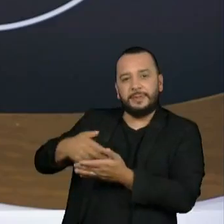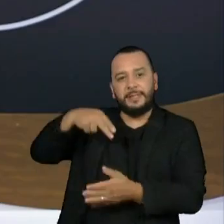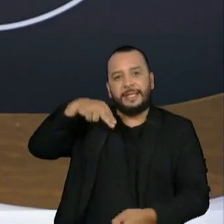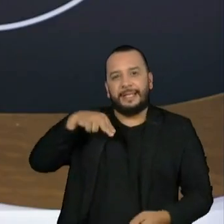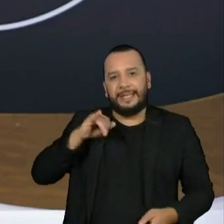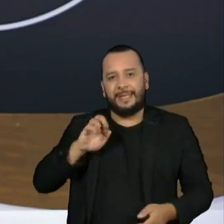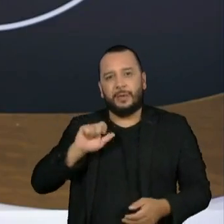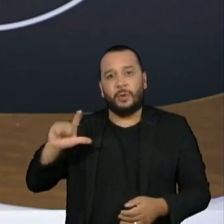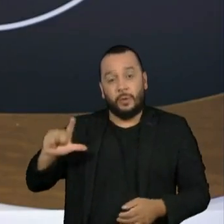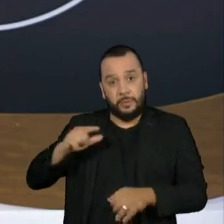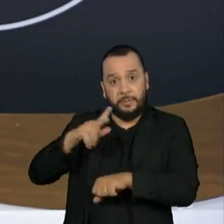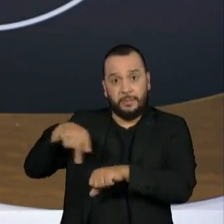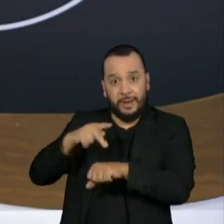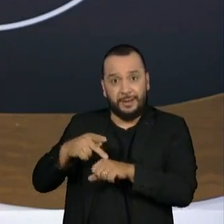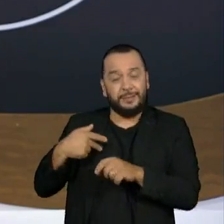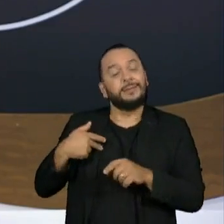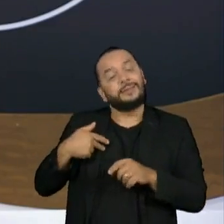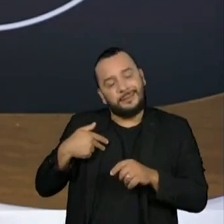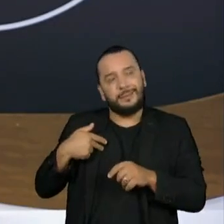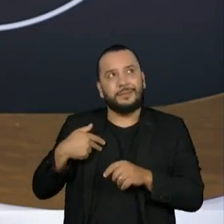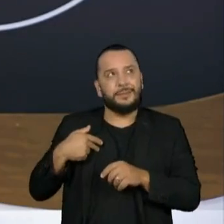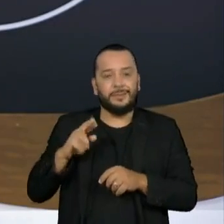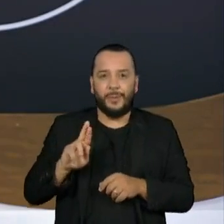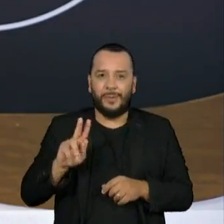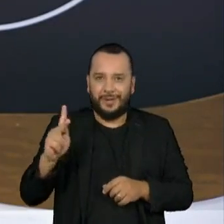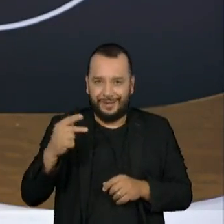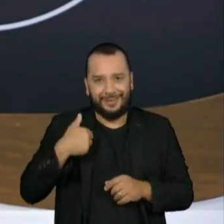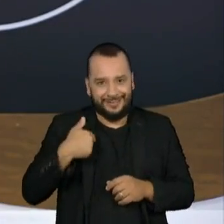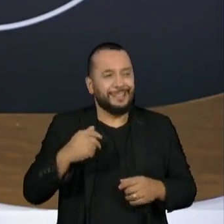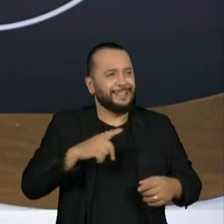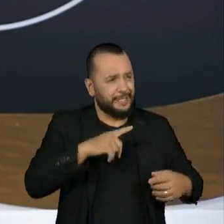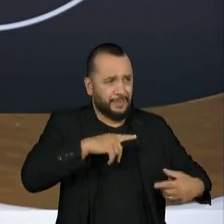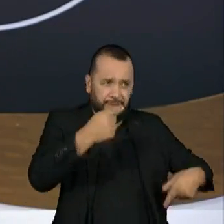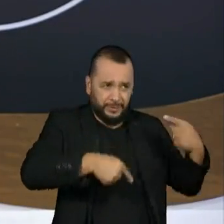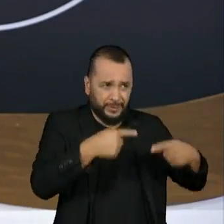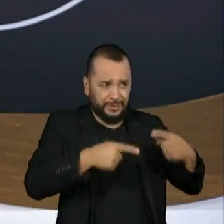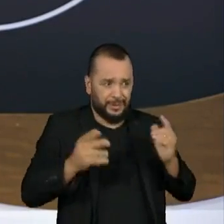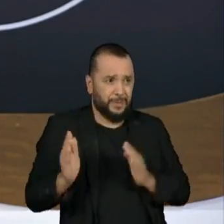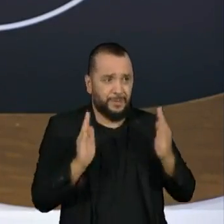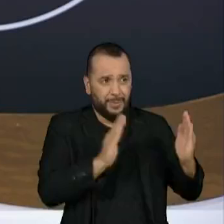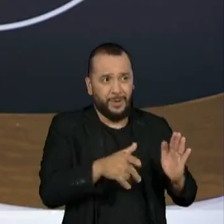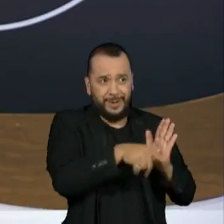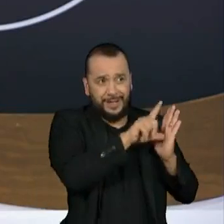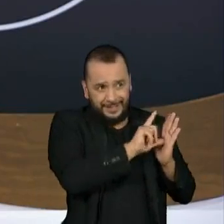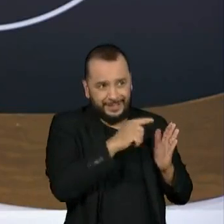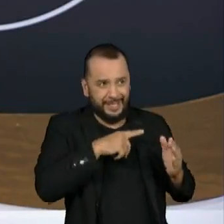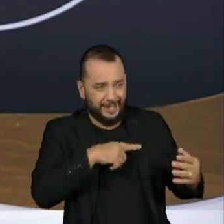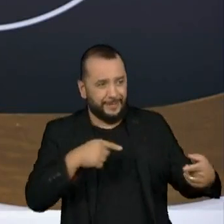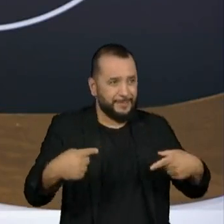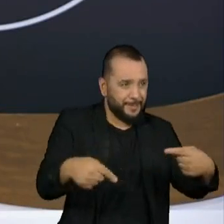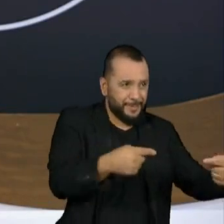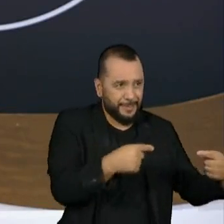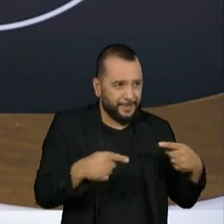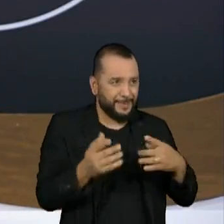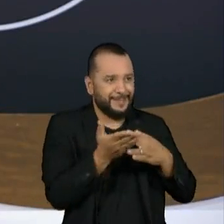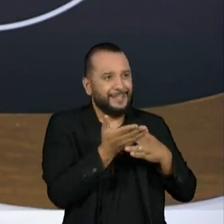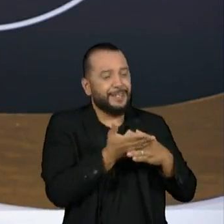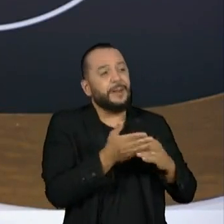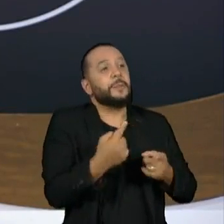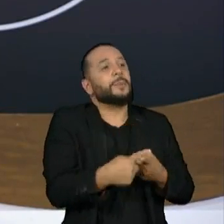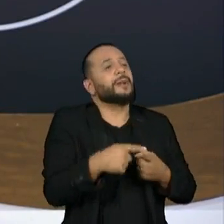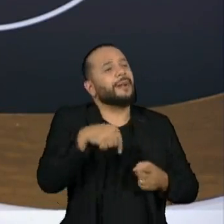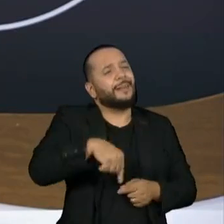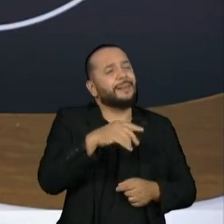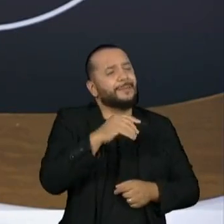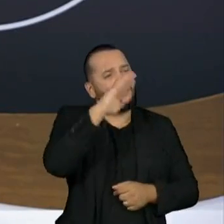Eu queria retomar a discussão do bloco anterior, que estava boa e gerou um debate aqui entre os entrevistadores no intervalo. Porque aqui